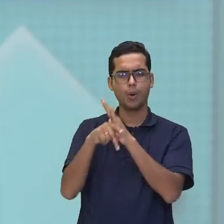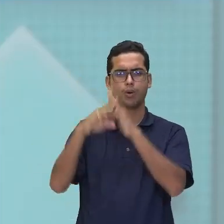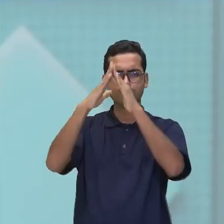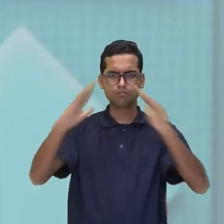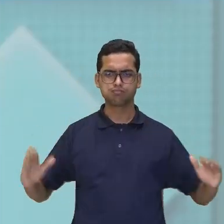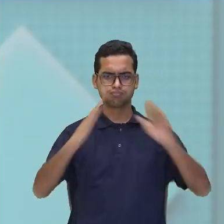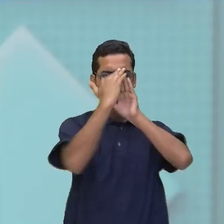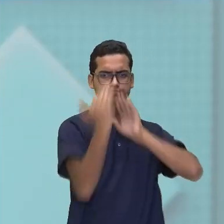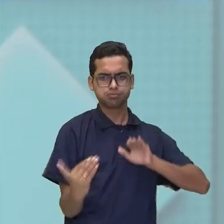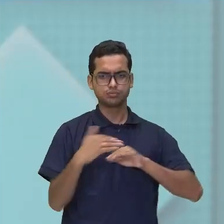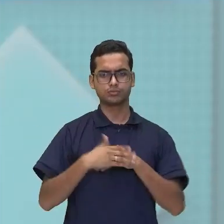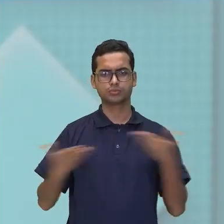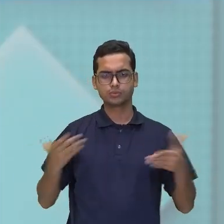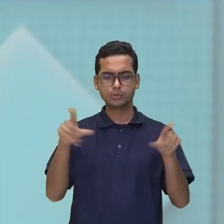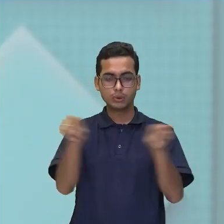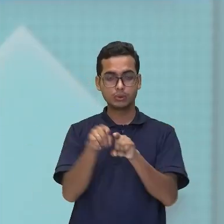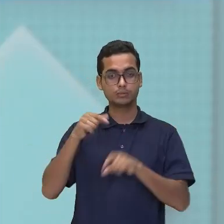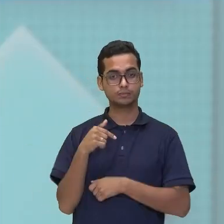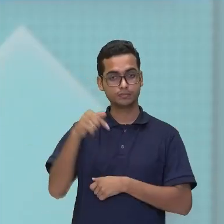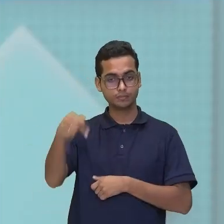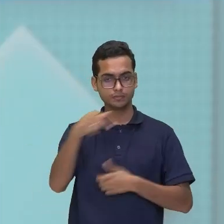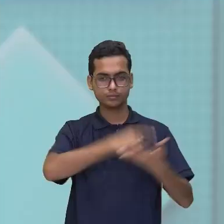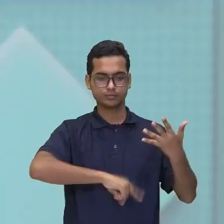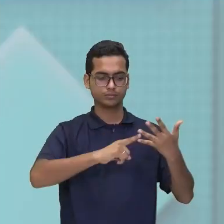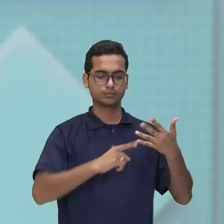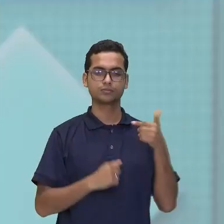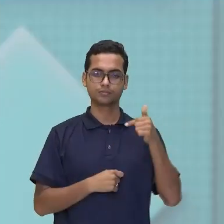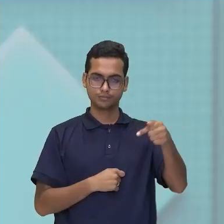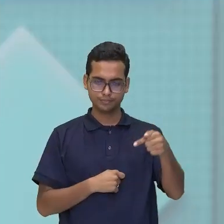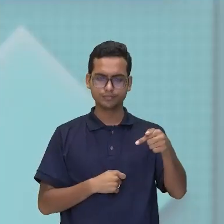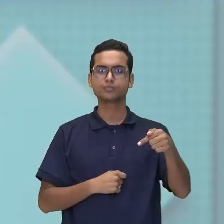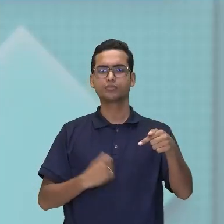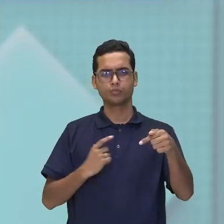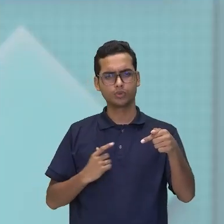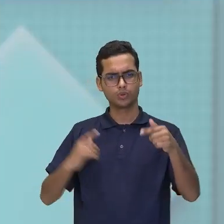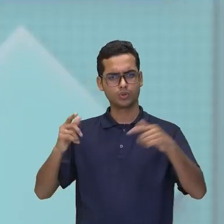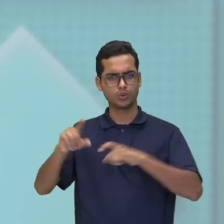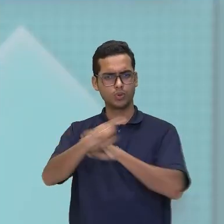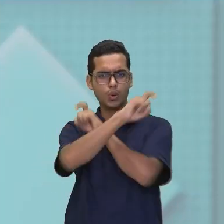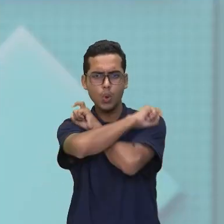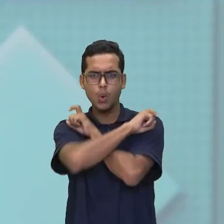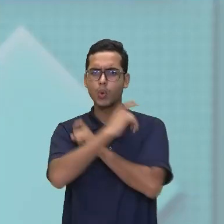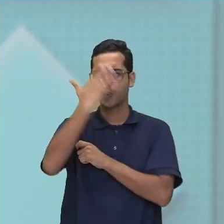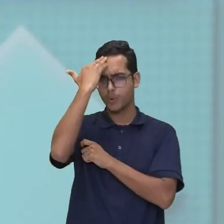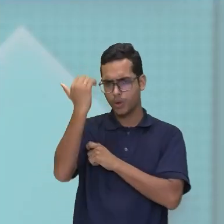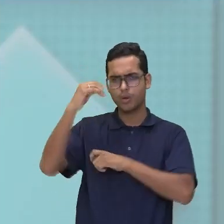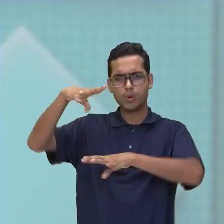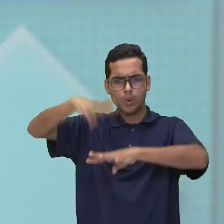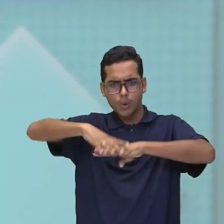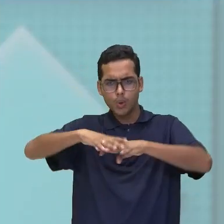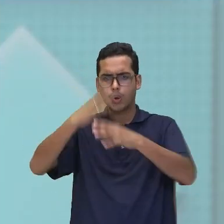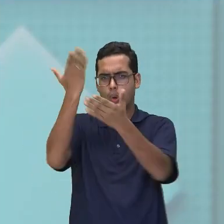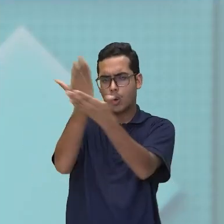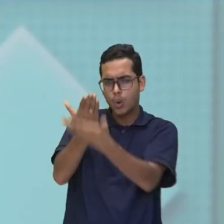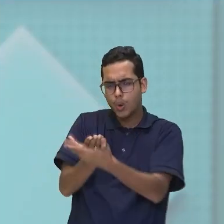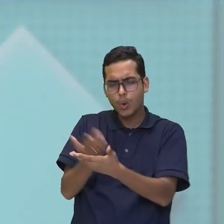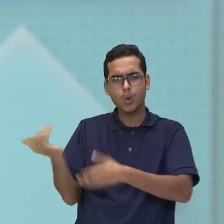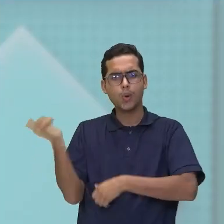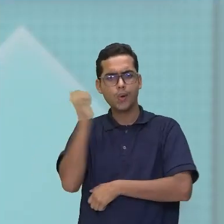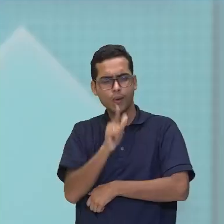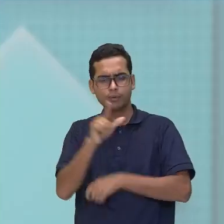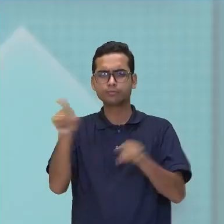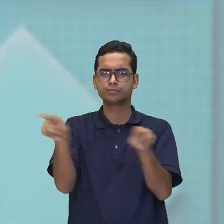sétima curiosidade, os egípcios possuíam avançados conhecimentos matemáticos, visto que estudou realizados, né?